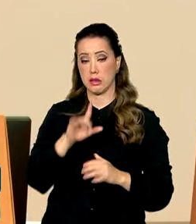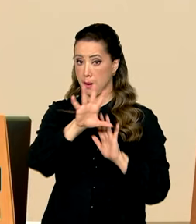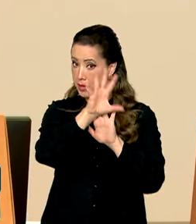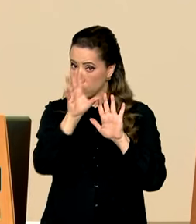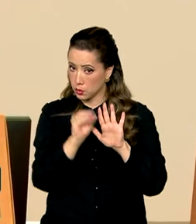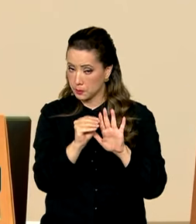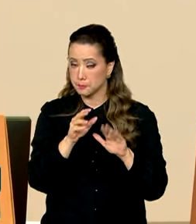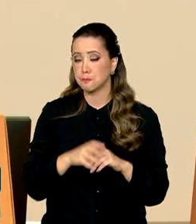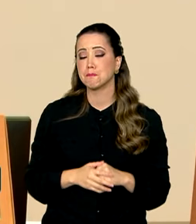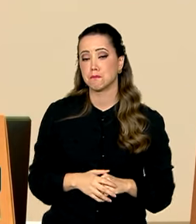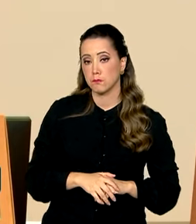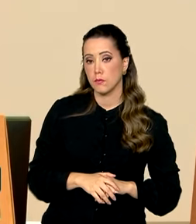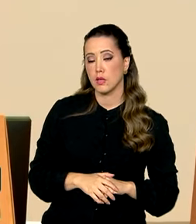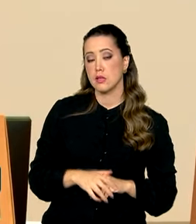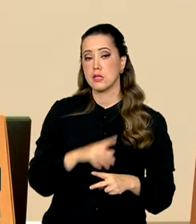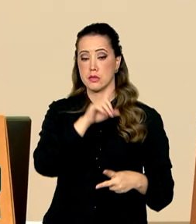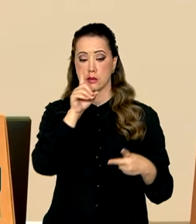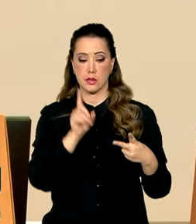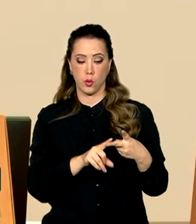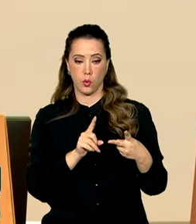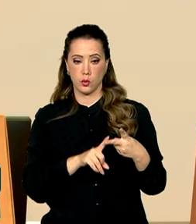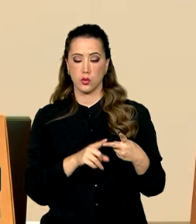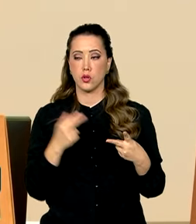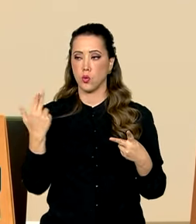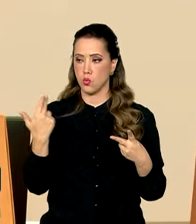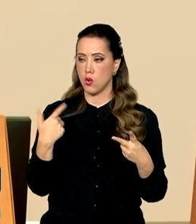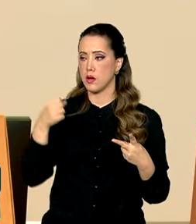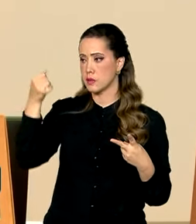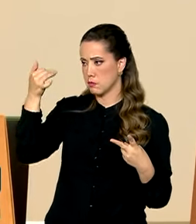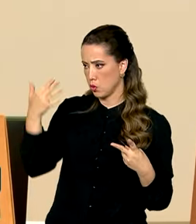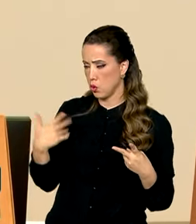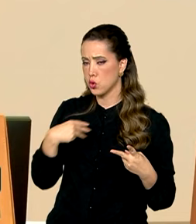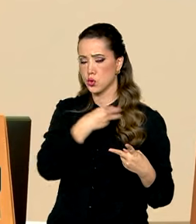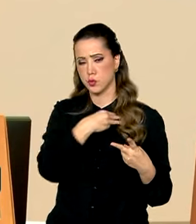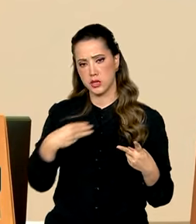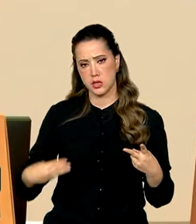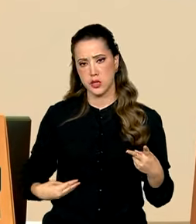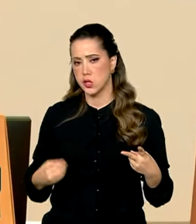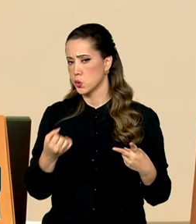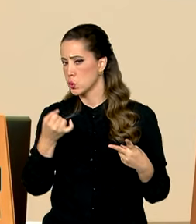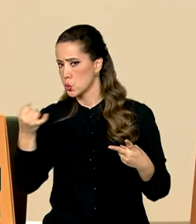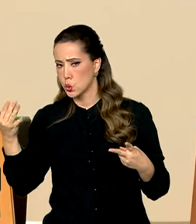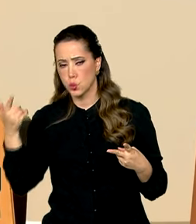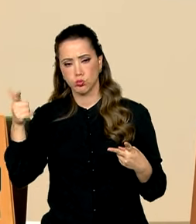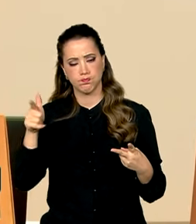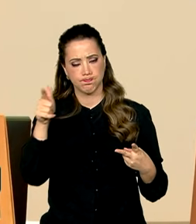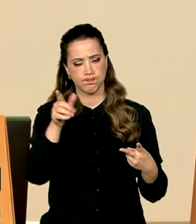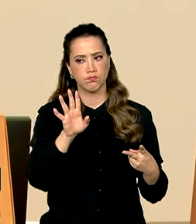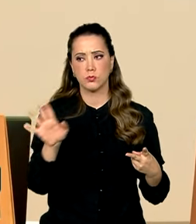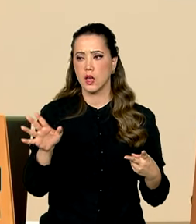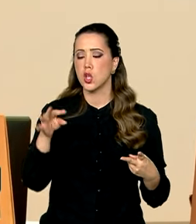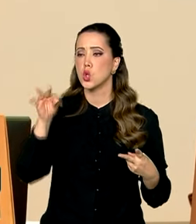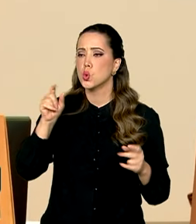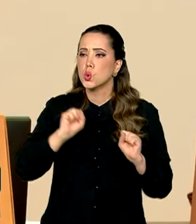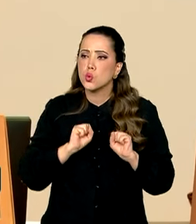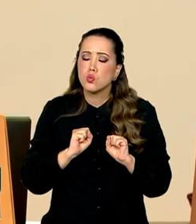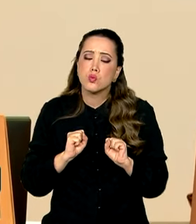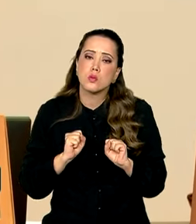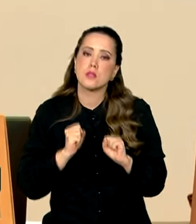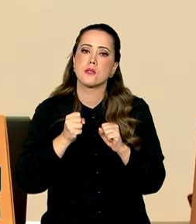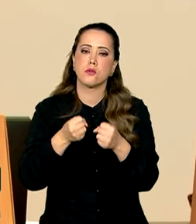Segundo, nós vamos fazer, como disse o Rui Costa, como disse o Fernando Haddad e outros ministros, todo o